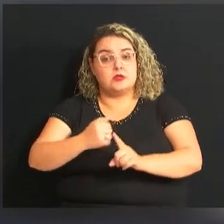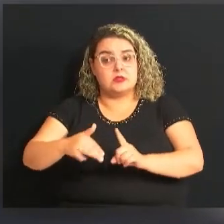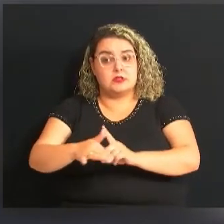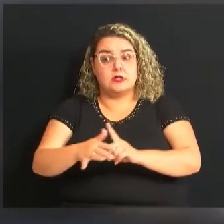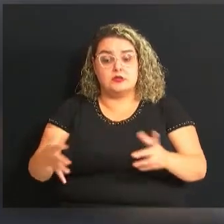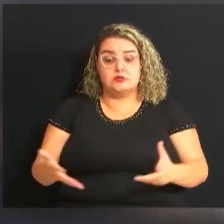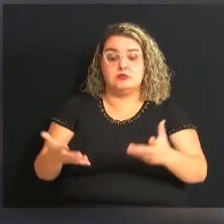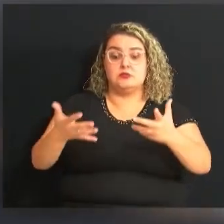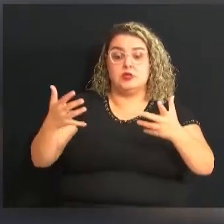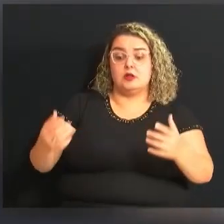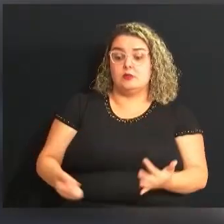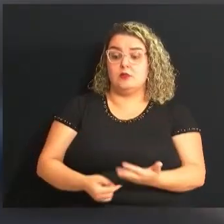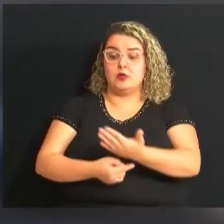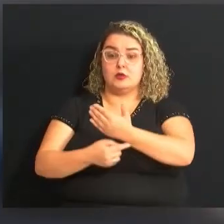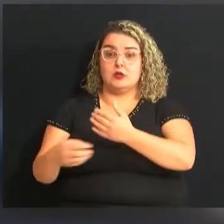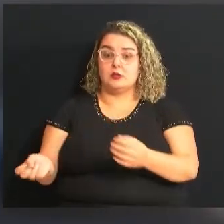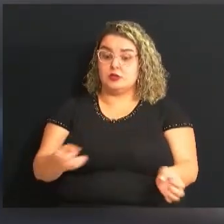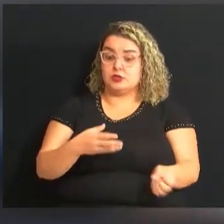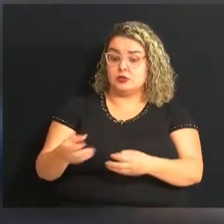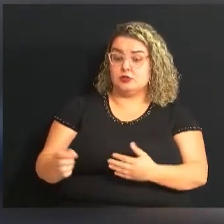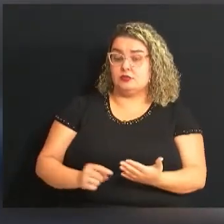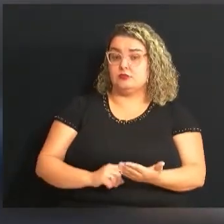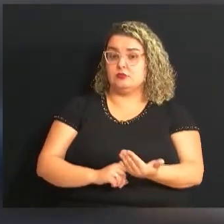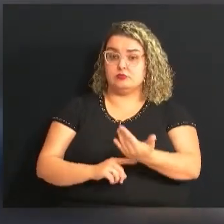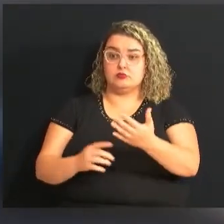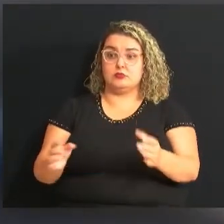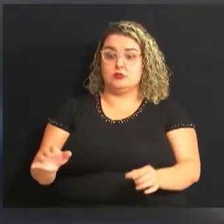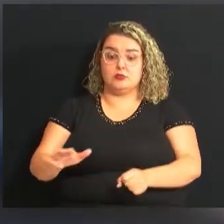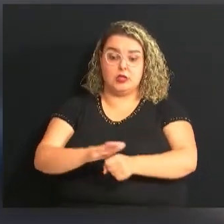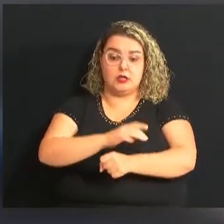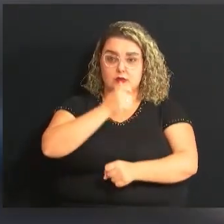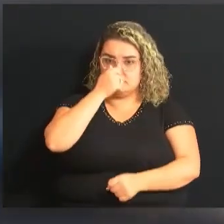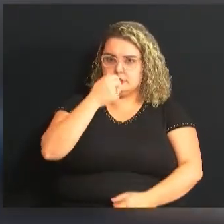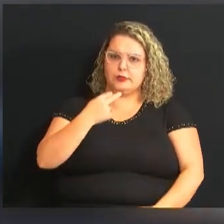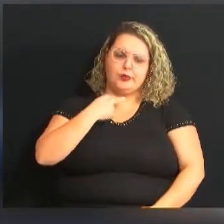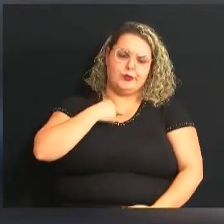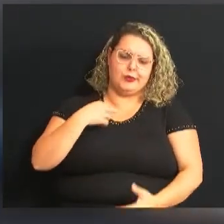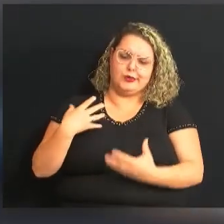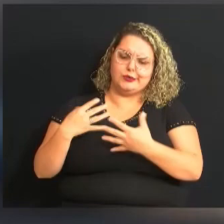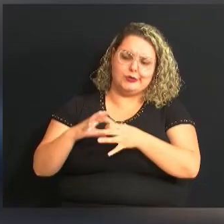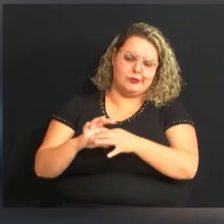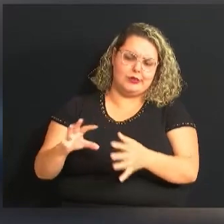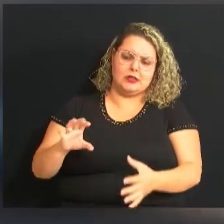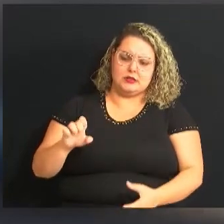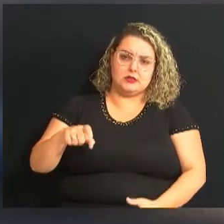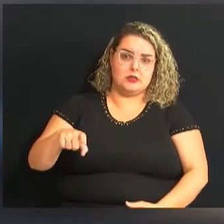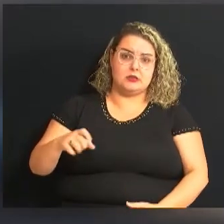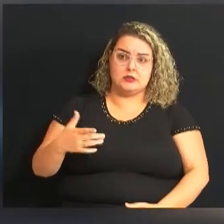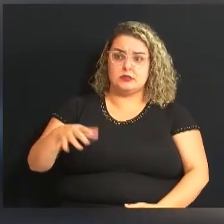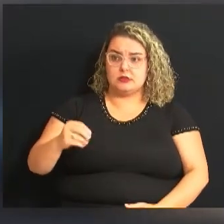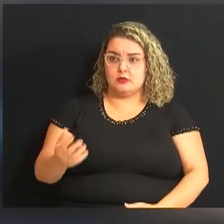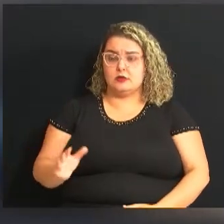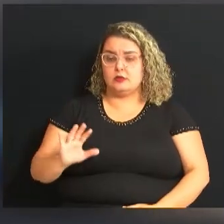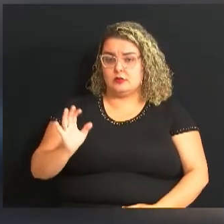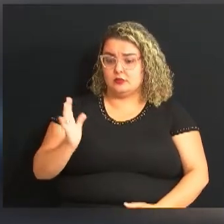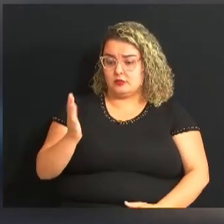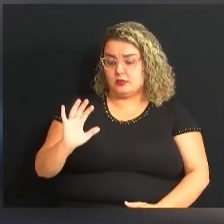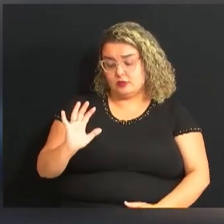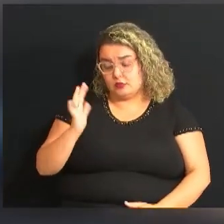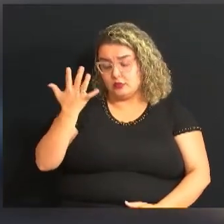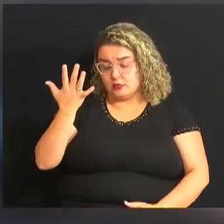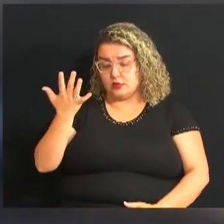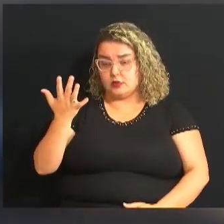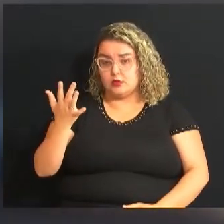cidade de Campinas, não dá para admitir nem esse tipo de exceções. Então, quando surgiu esse absurdo de